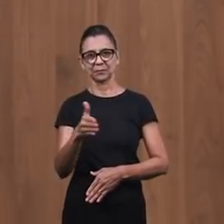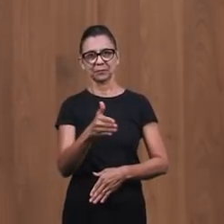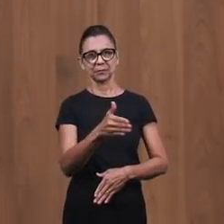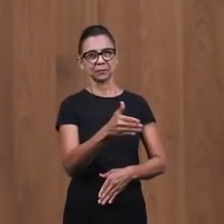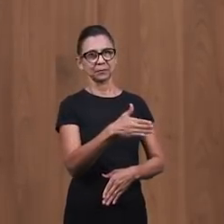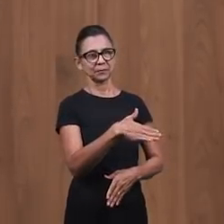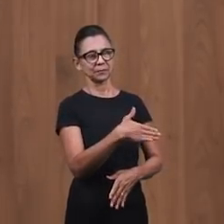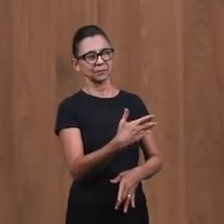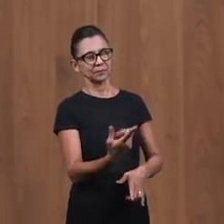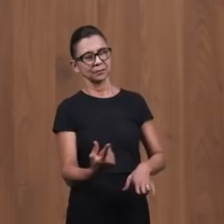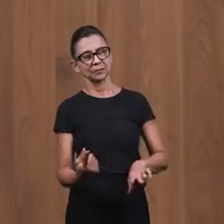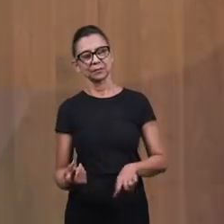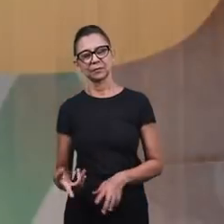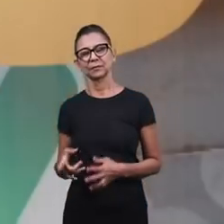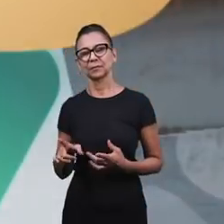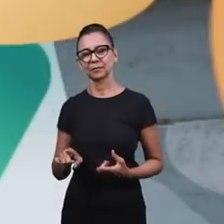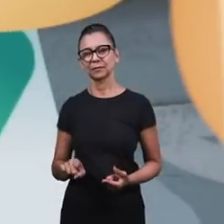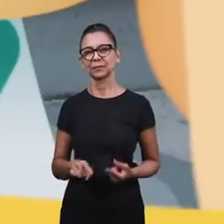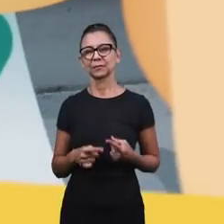fiel a Ti, Jesus.